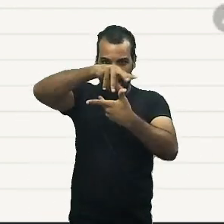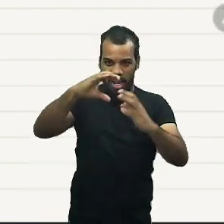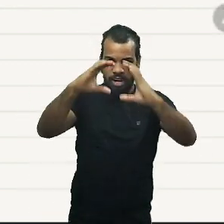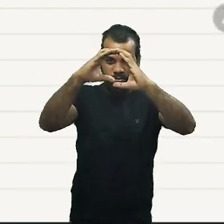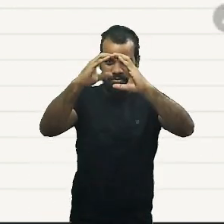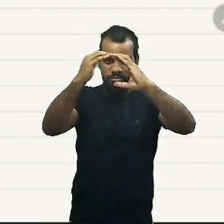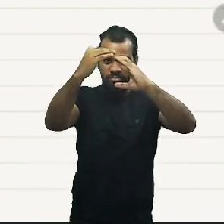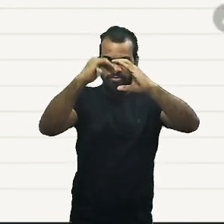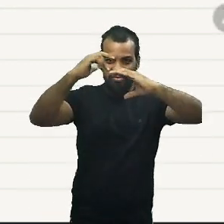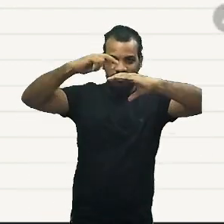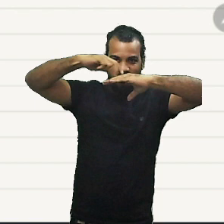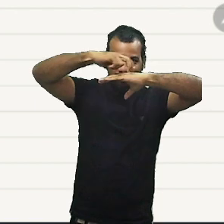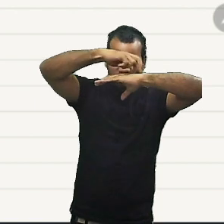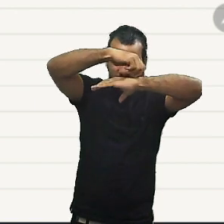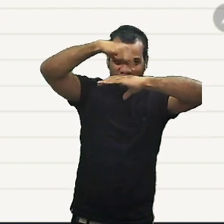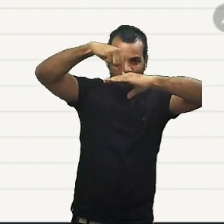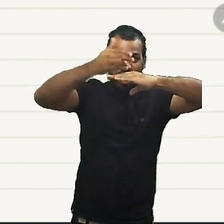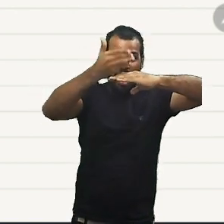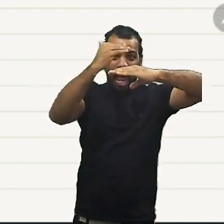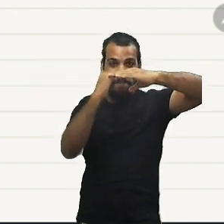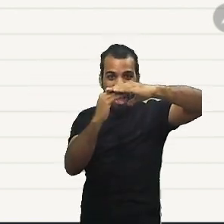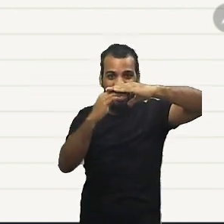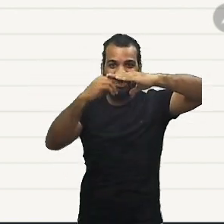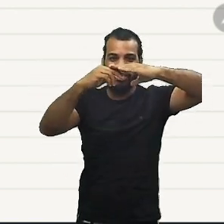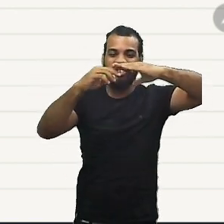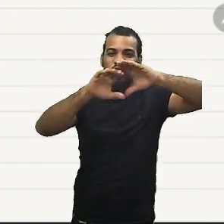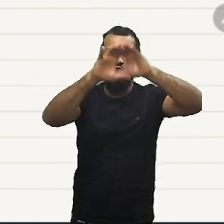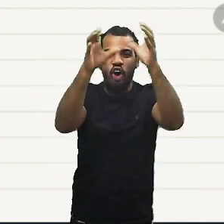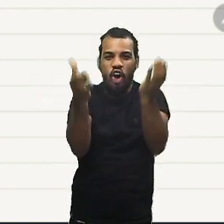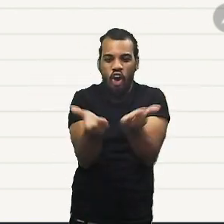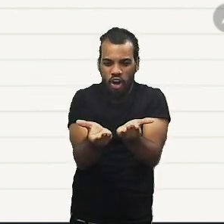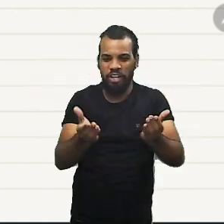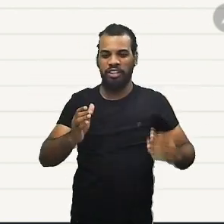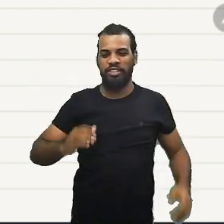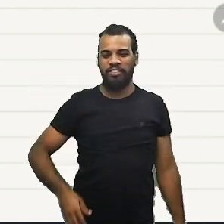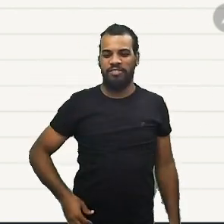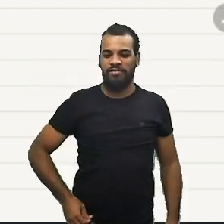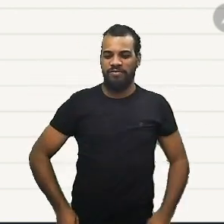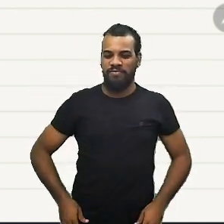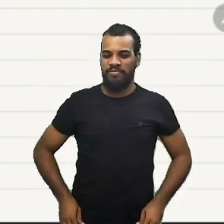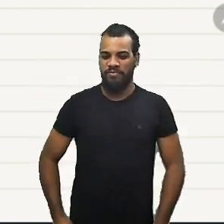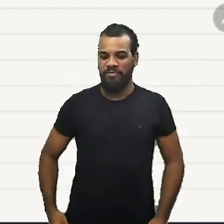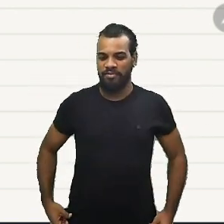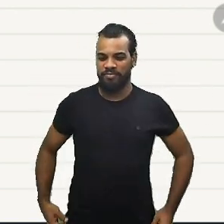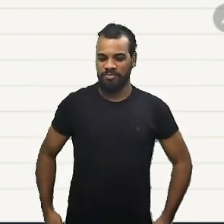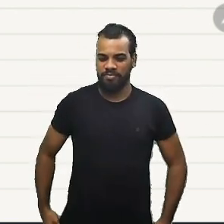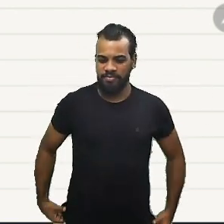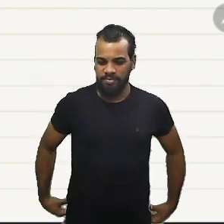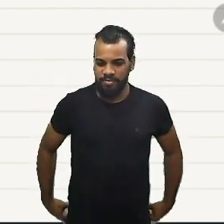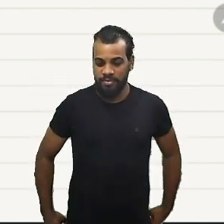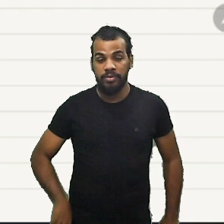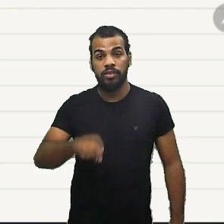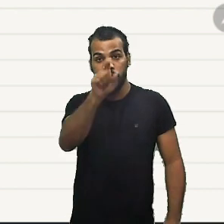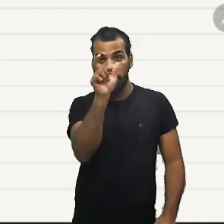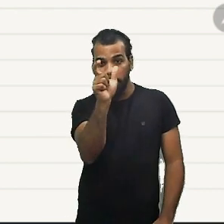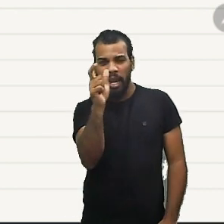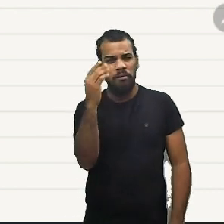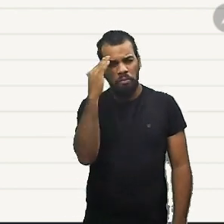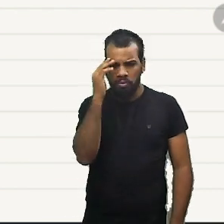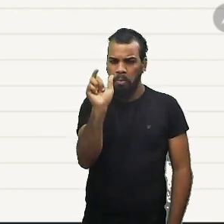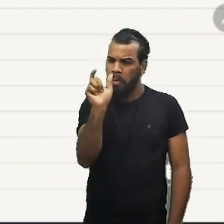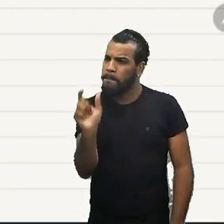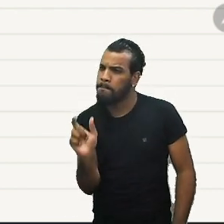aqui, vocês vão encontrar elas, ó, na crosta terrestre. Então ele dizia que